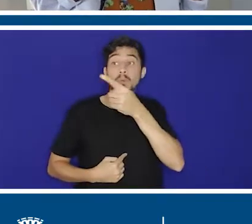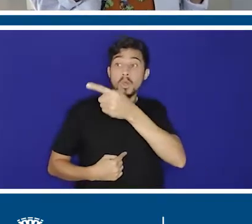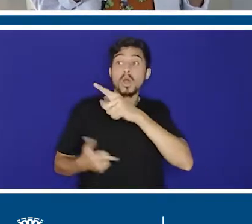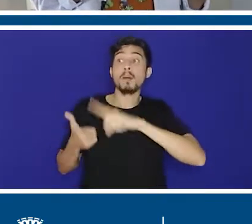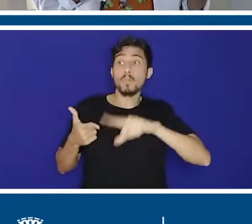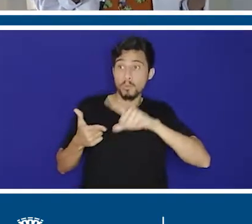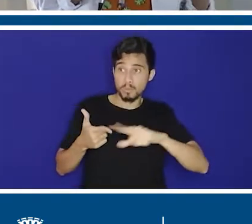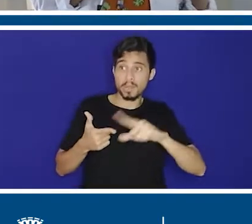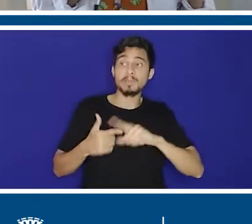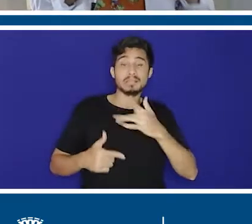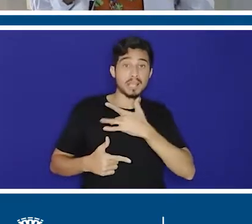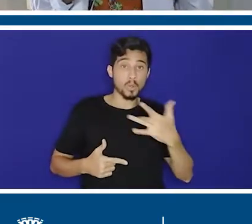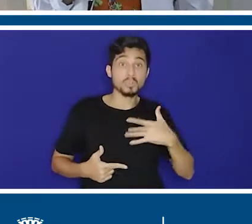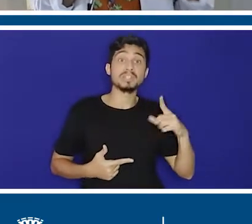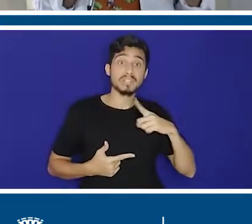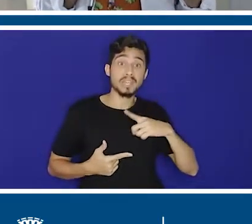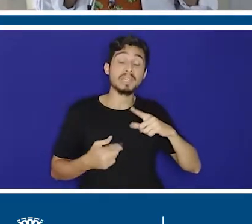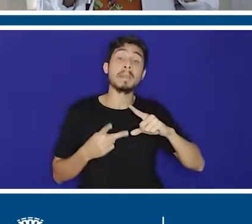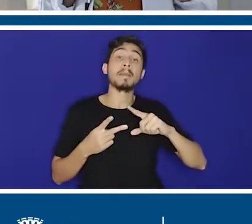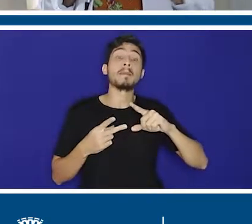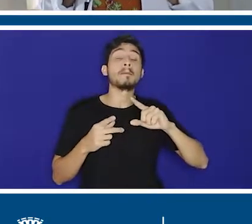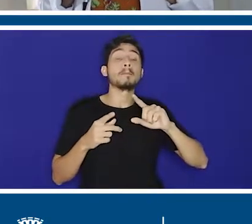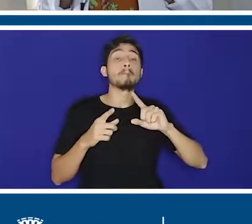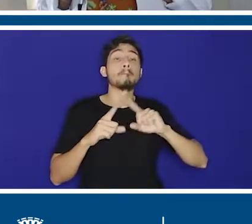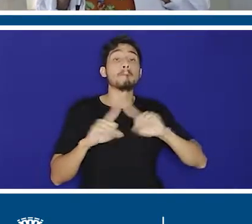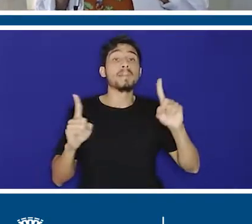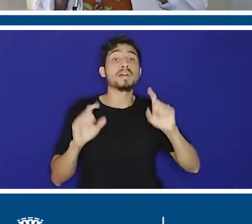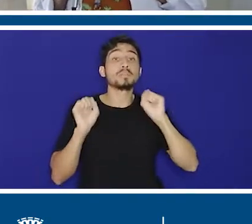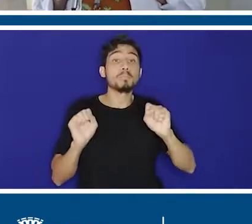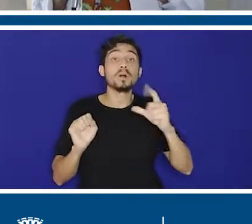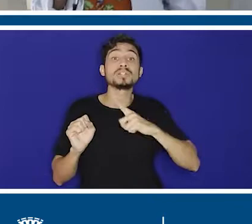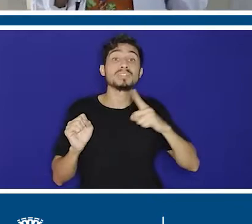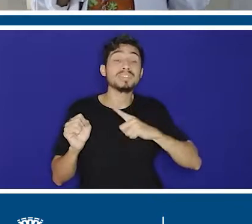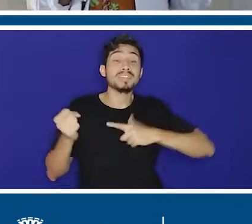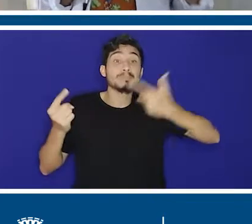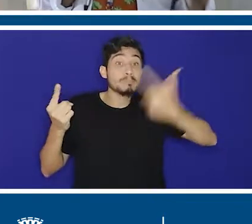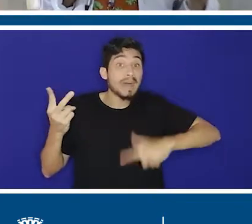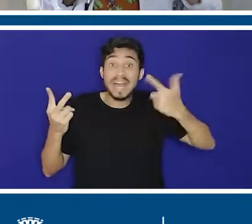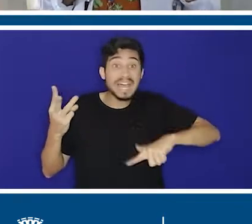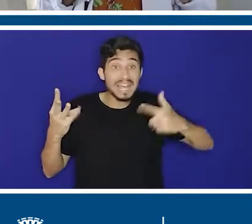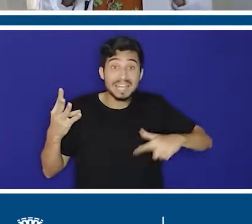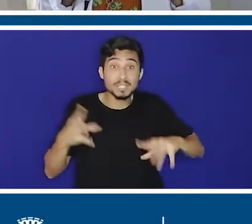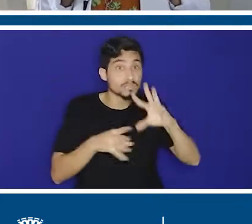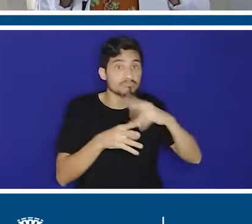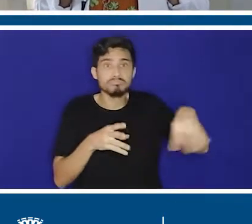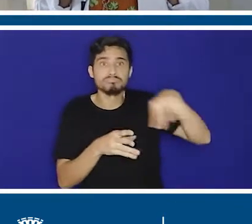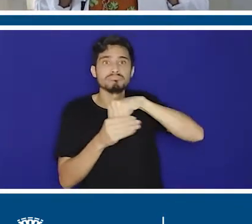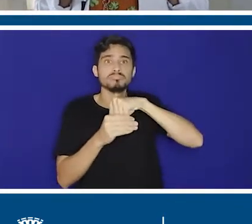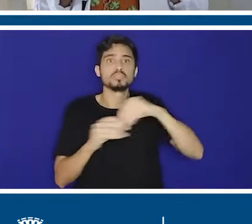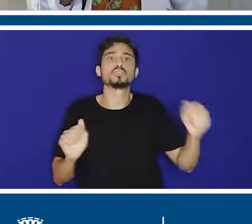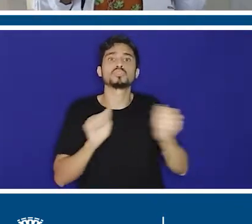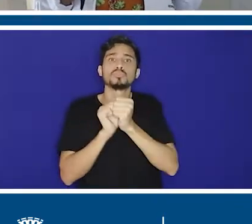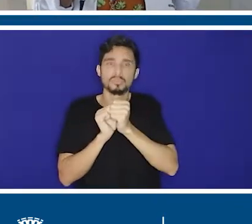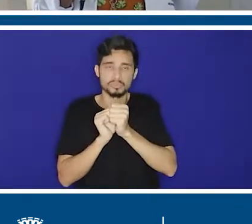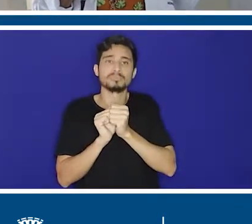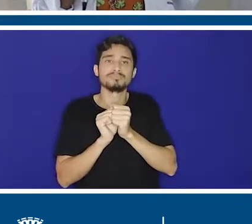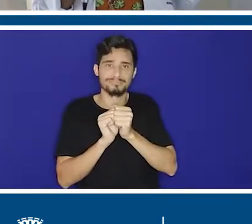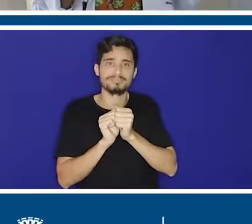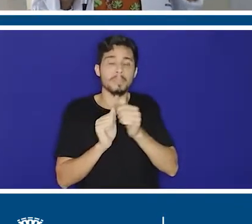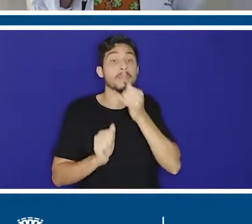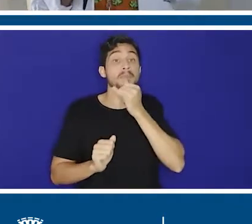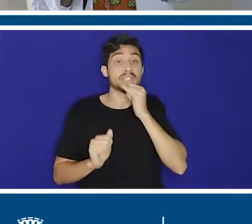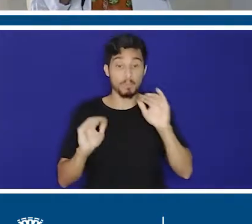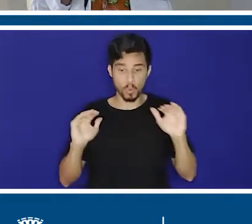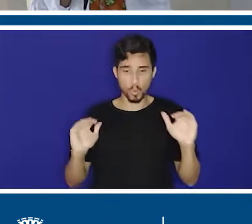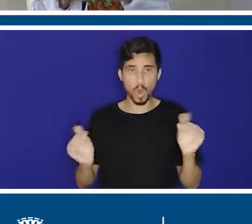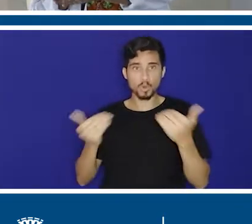daquele problema inicial eu posso ter outro, por exemplo, eu posso ter o autismo com uma deficiência intelectual. Então, o